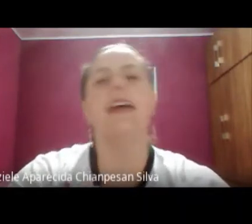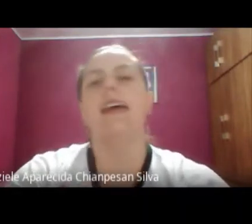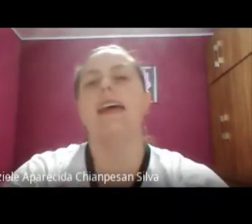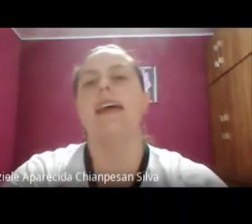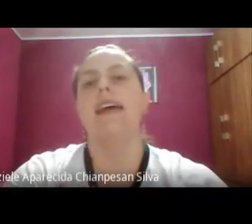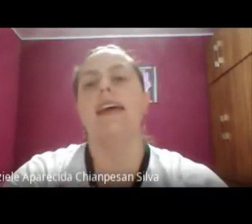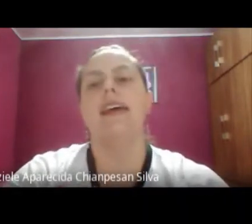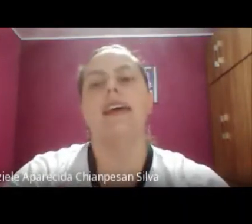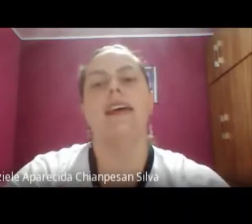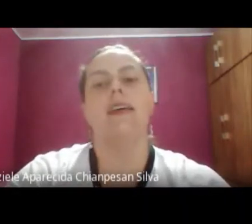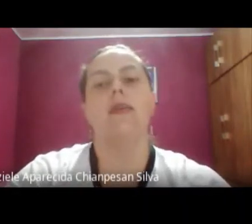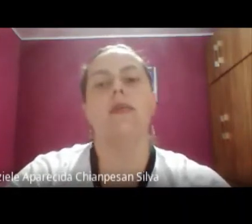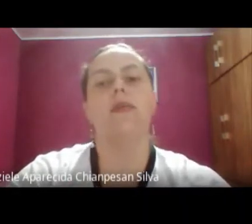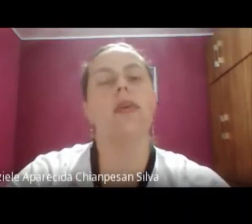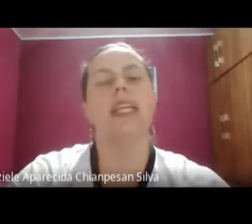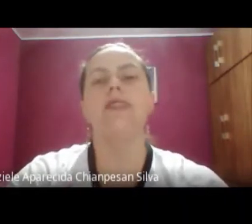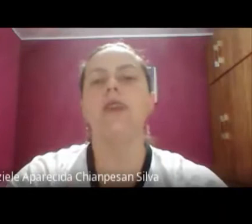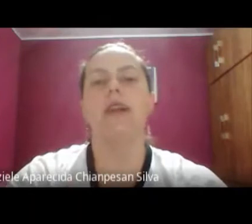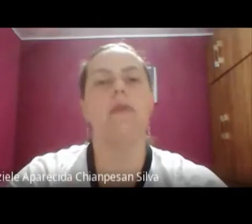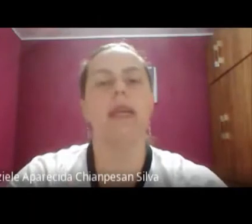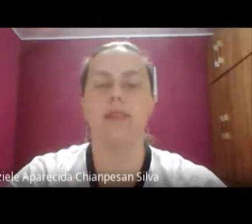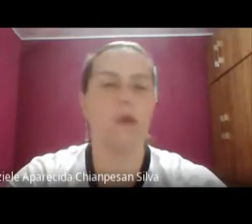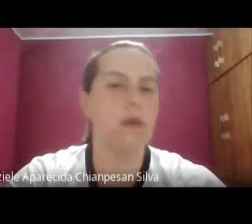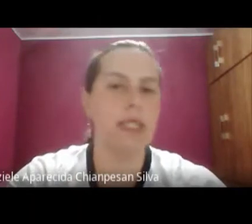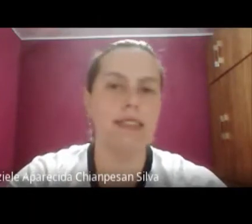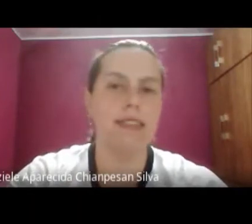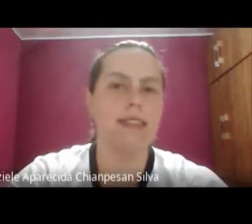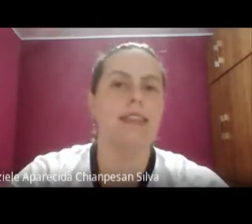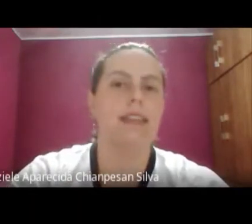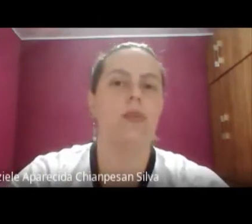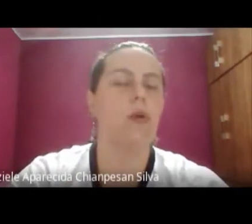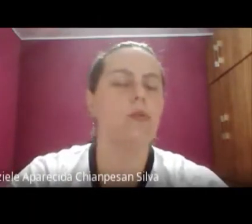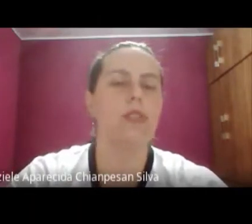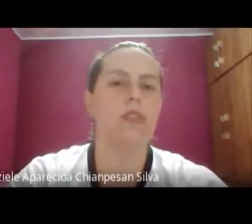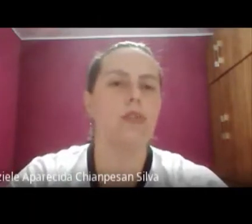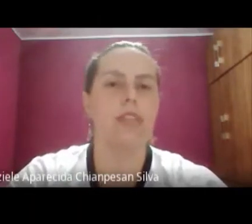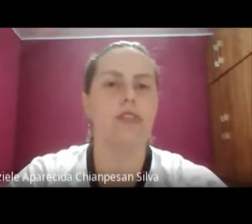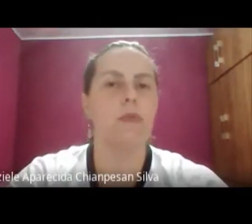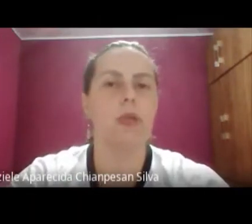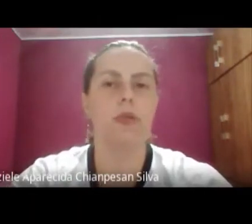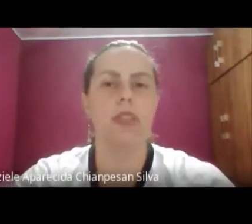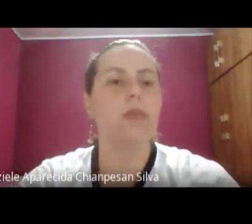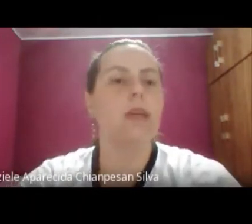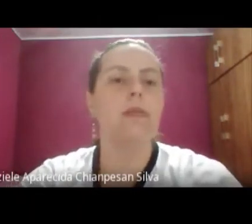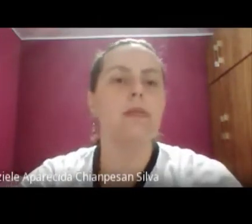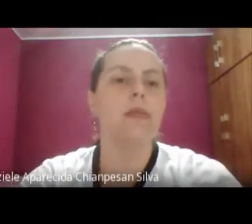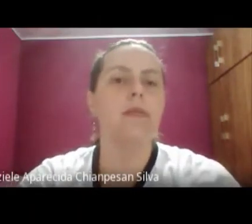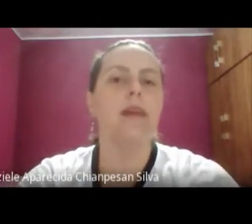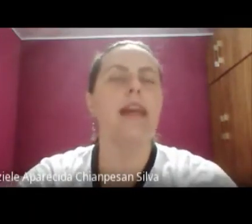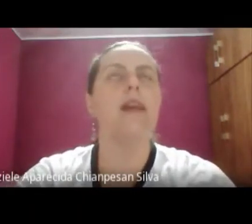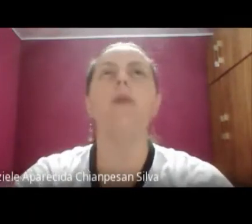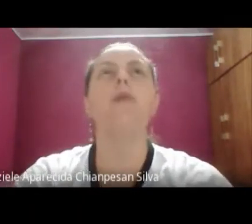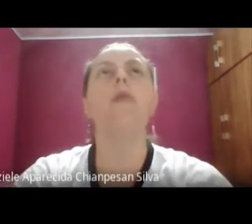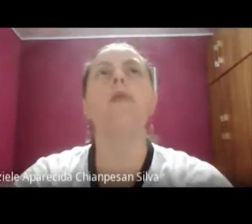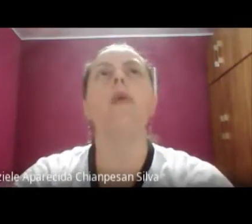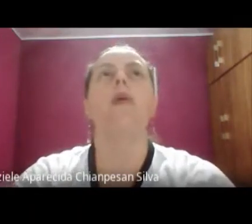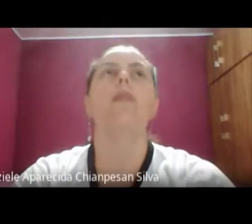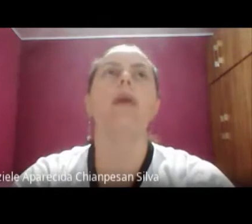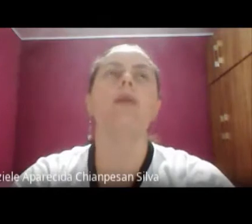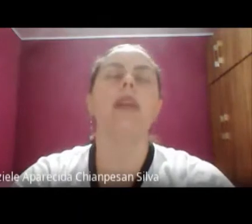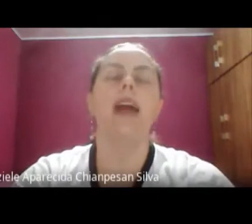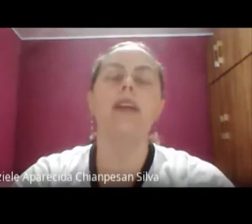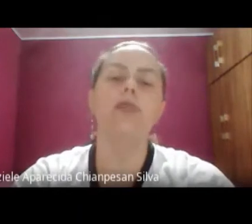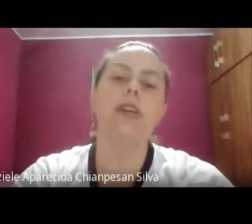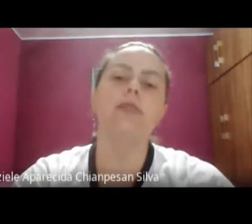né, no início eram apenas homens com os instrumentos de percussão, não era comum